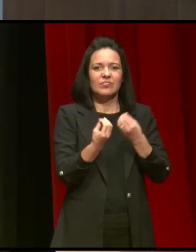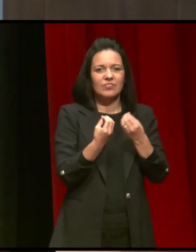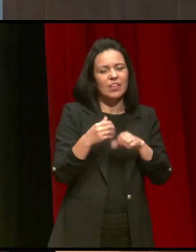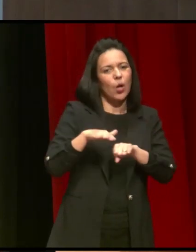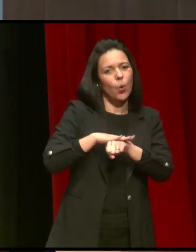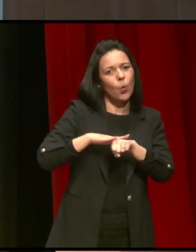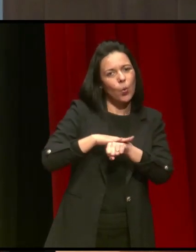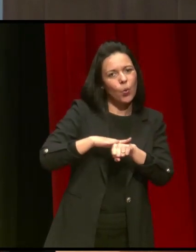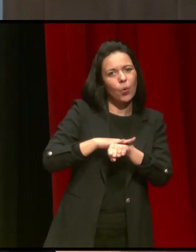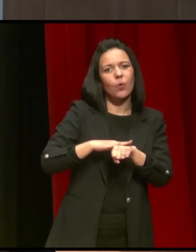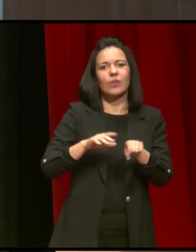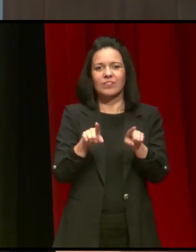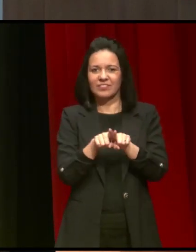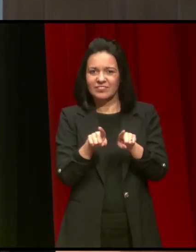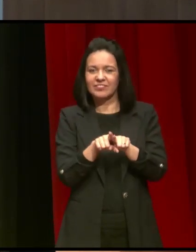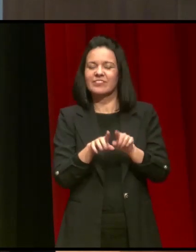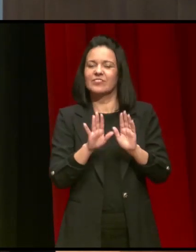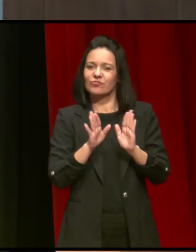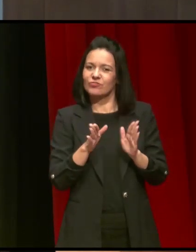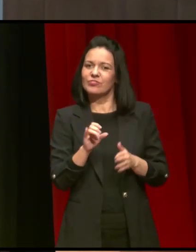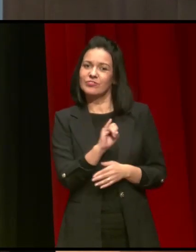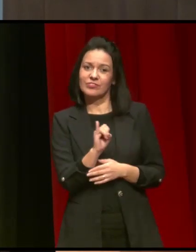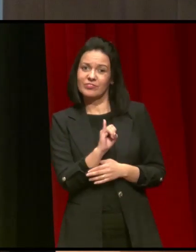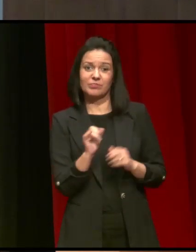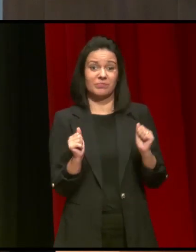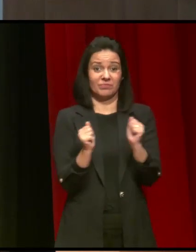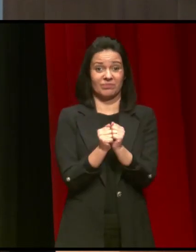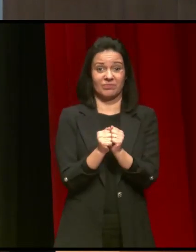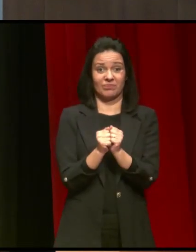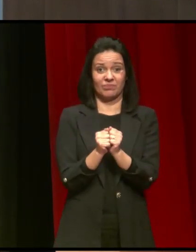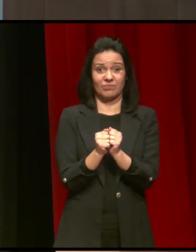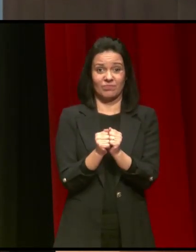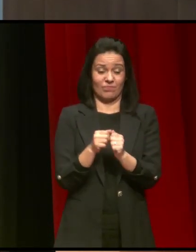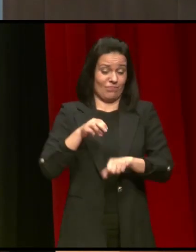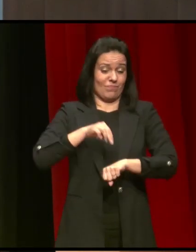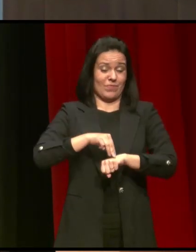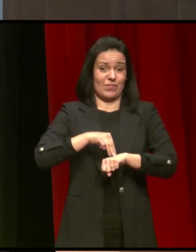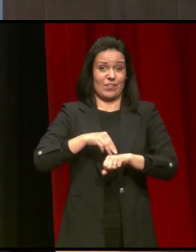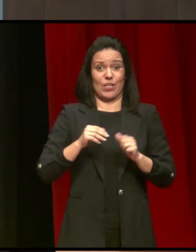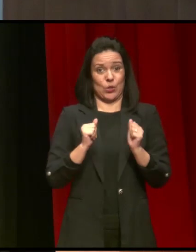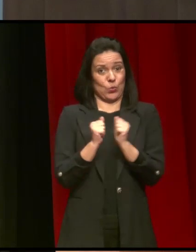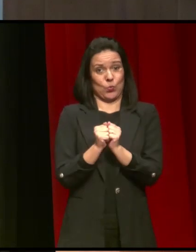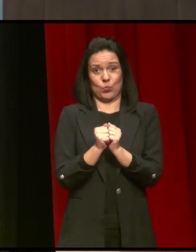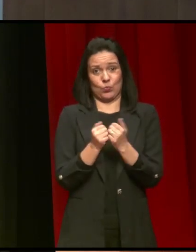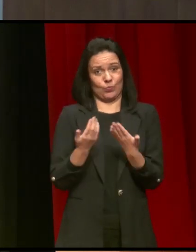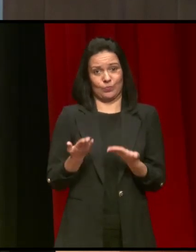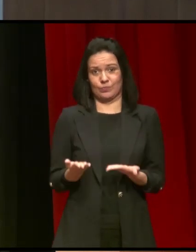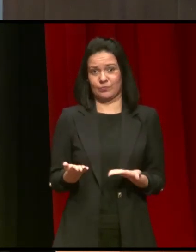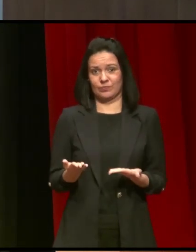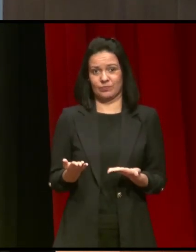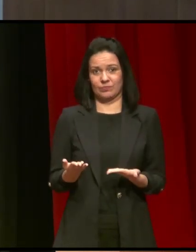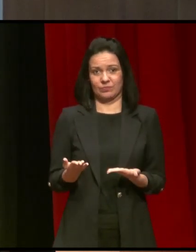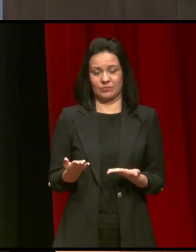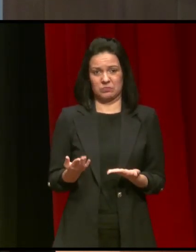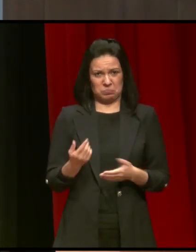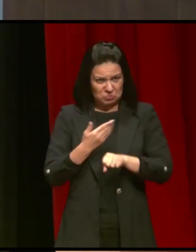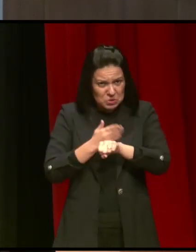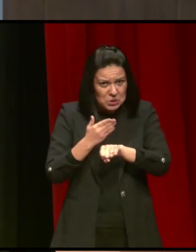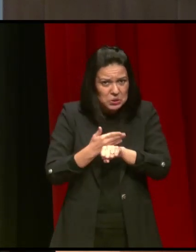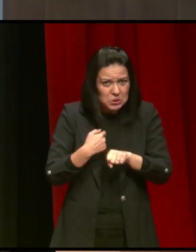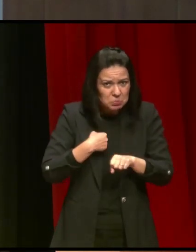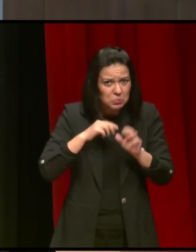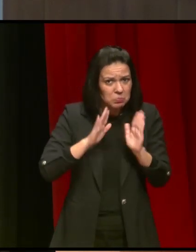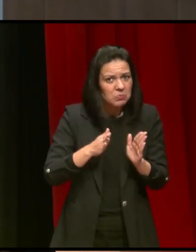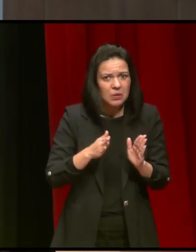com o irmão dela na porta do carro e tal. Esse era o meu ministério com ele. Não fazia nada. Eu tenho algum treinamento?